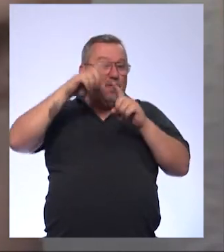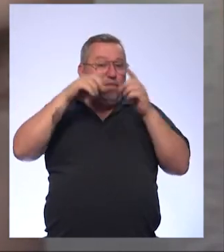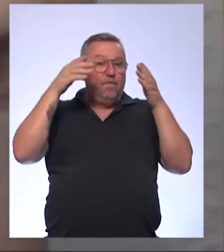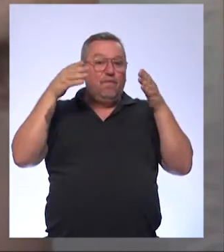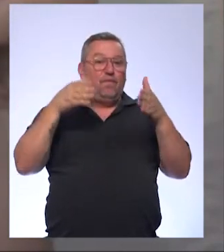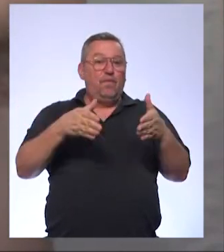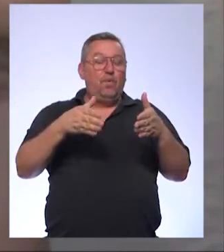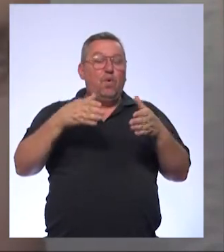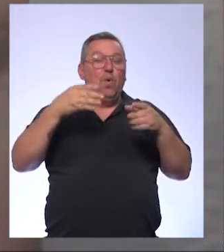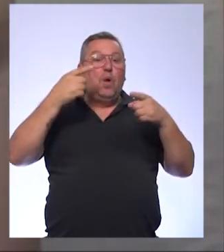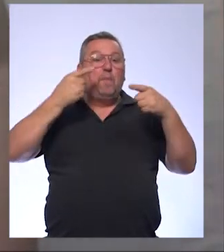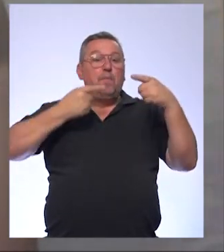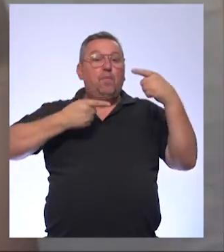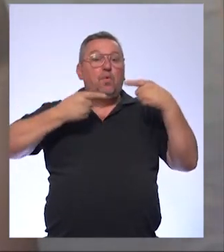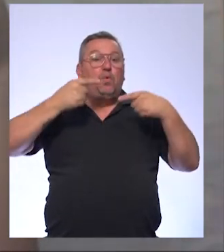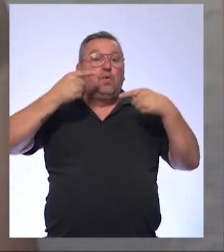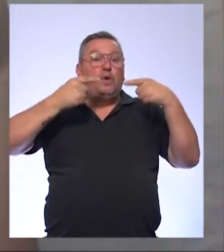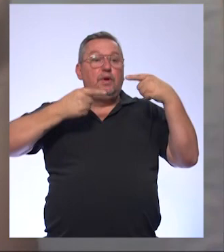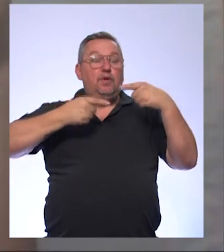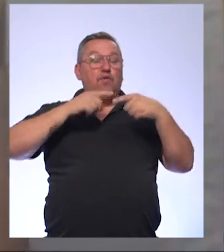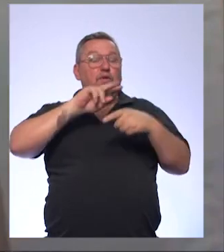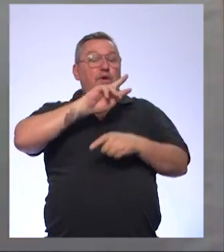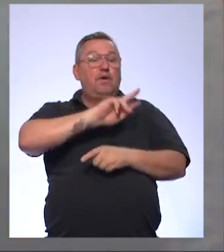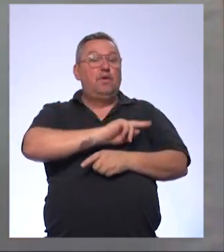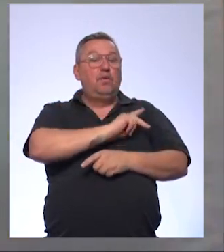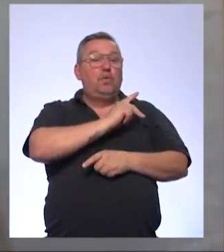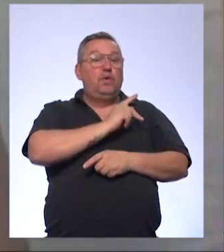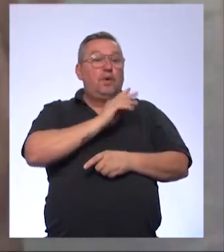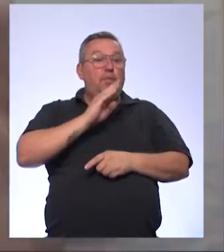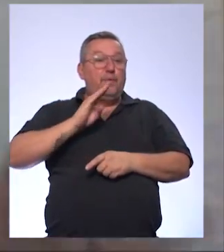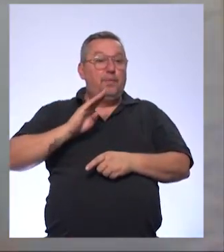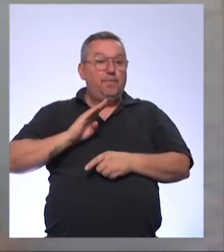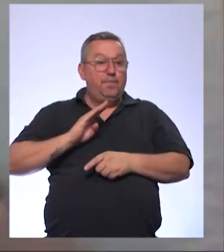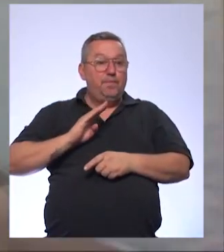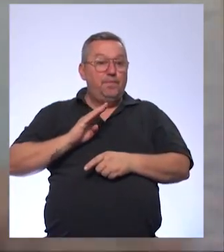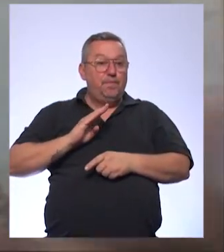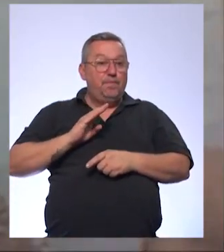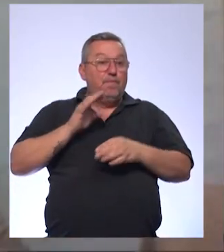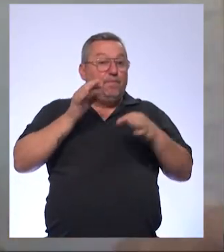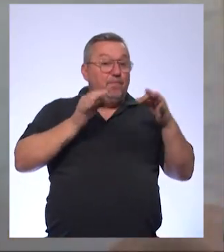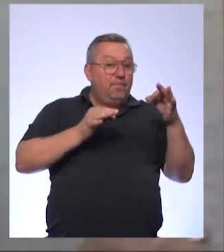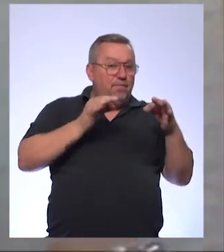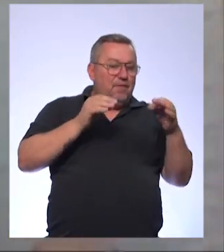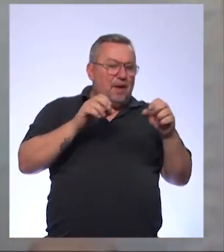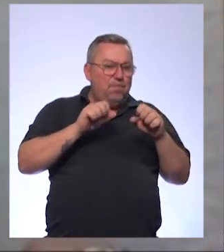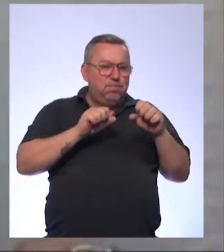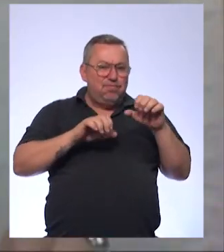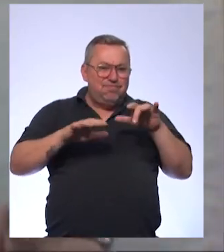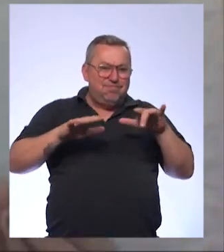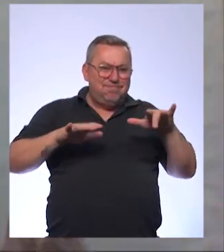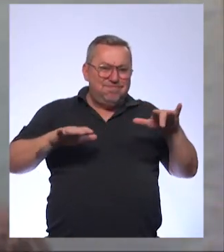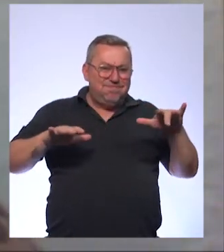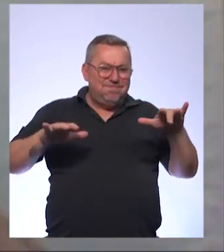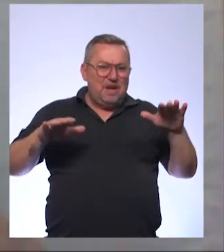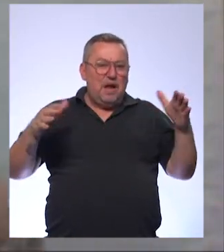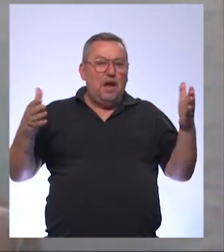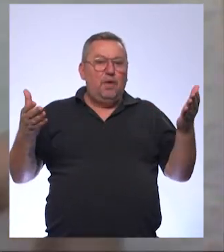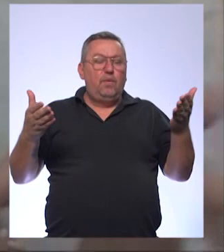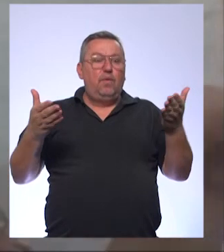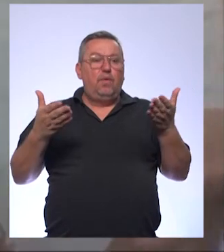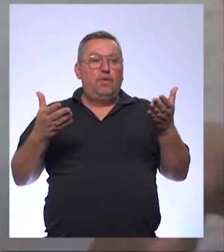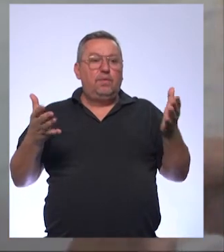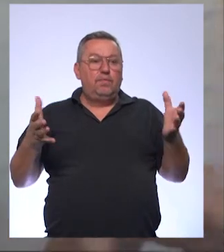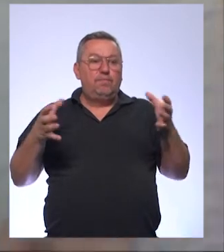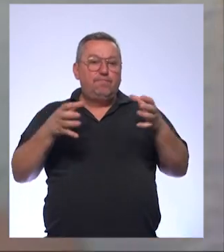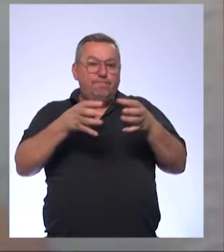a política dos hebreus. Vocês se lembram que na era dos juízes eles estavam meio espalhados? E agora eles